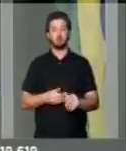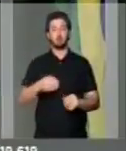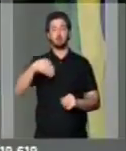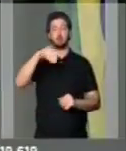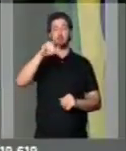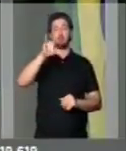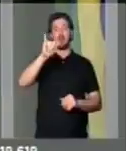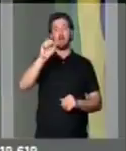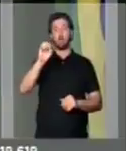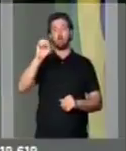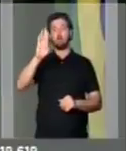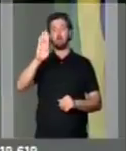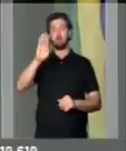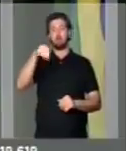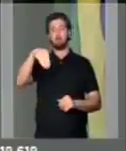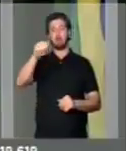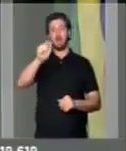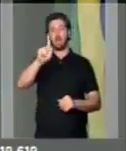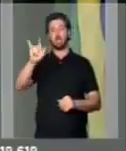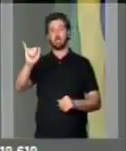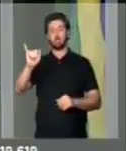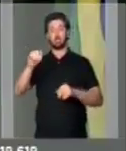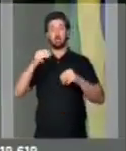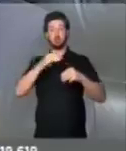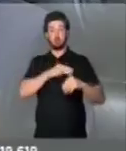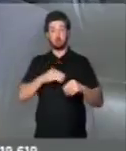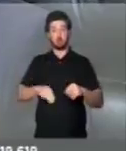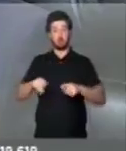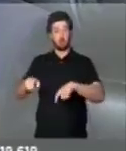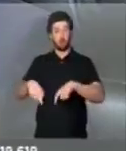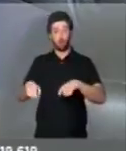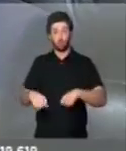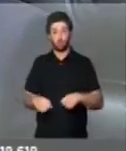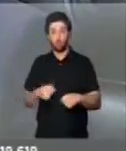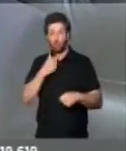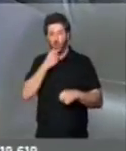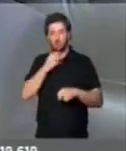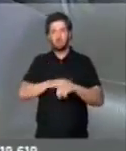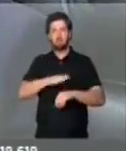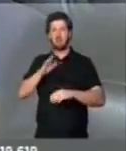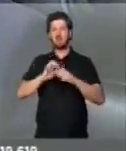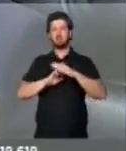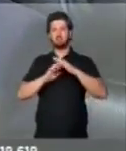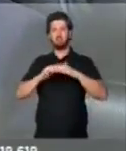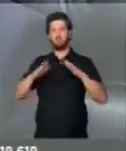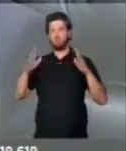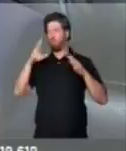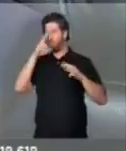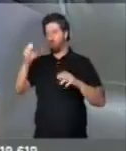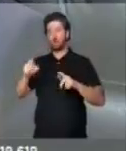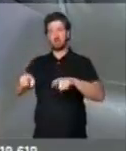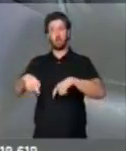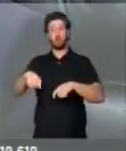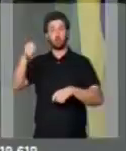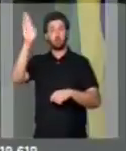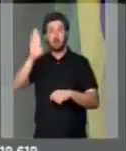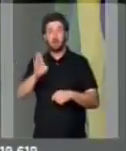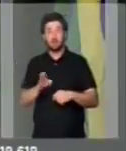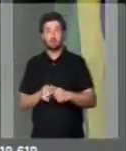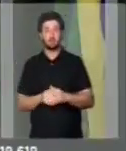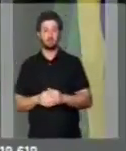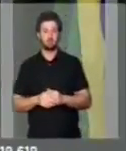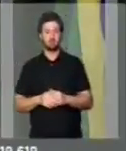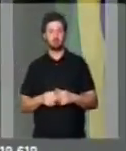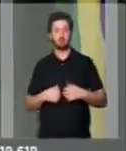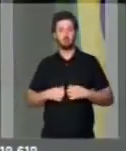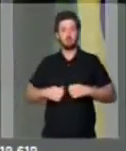Maggi, ministro da Agricultura, um homem, um dos maiores empresários da área agrícola do país,